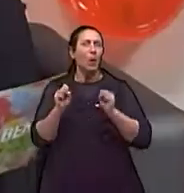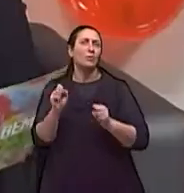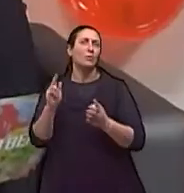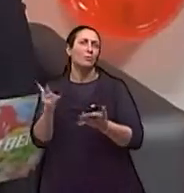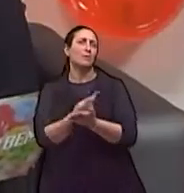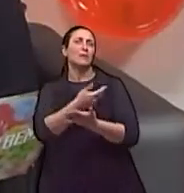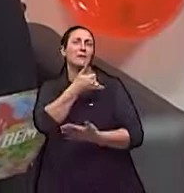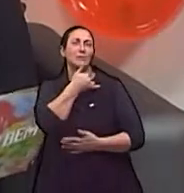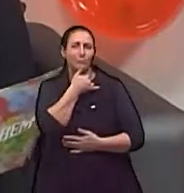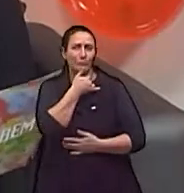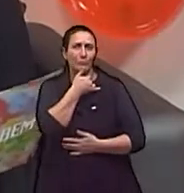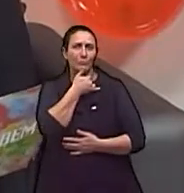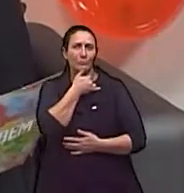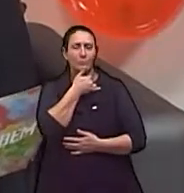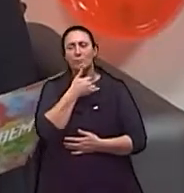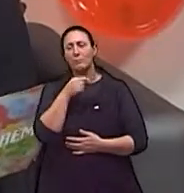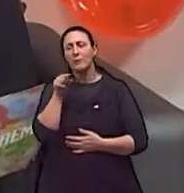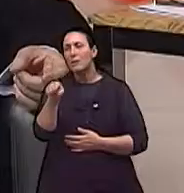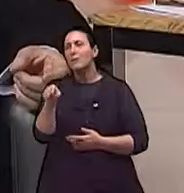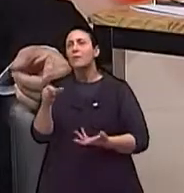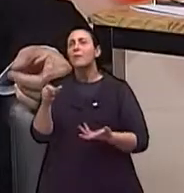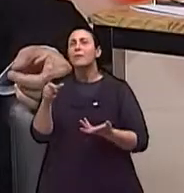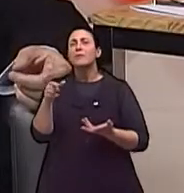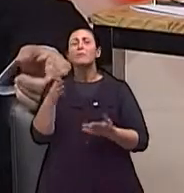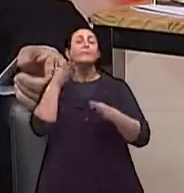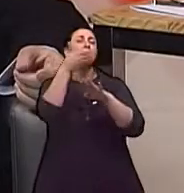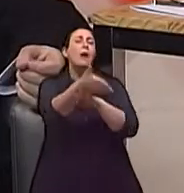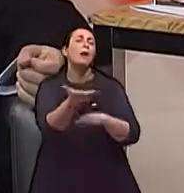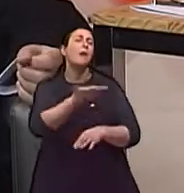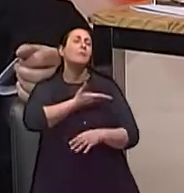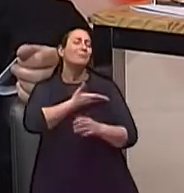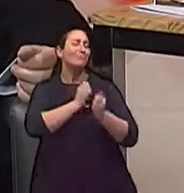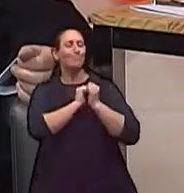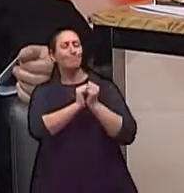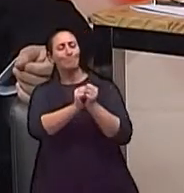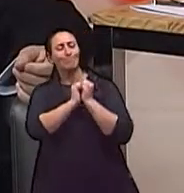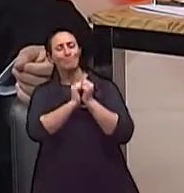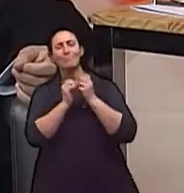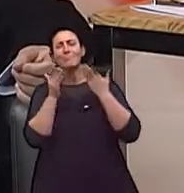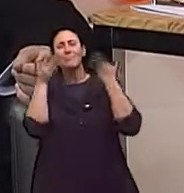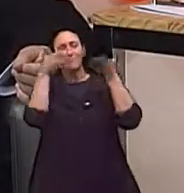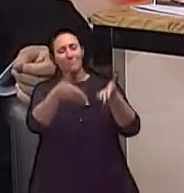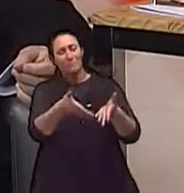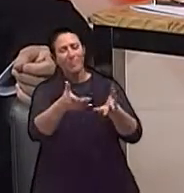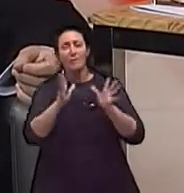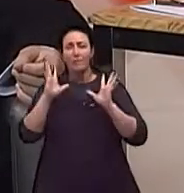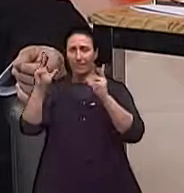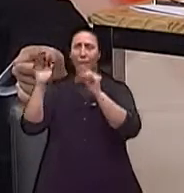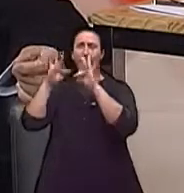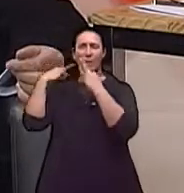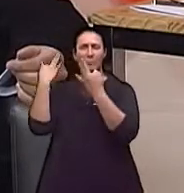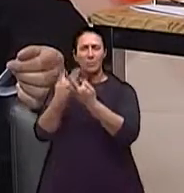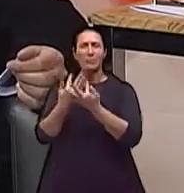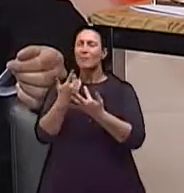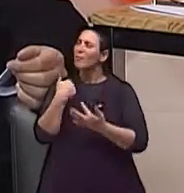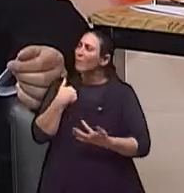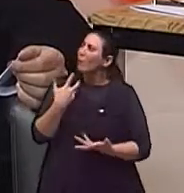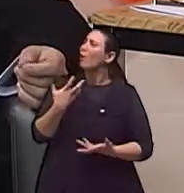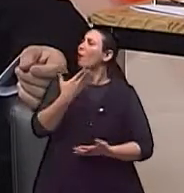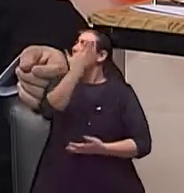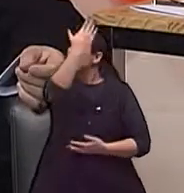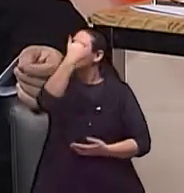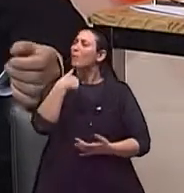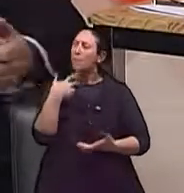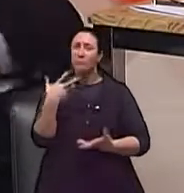Pero perfeito Claro não é ele vai no velório de um grande amigo às vezes a família liga ele quer ir